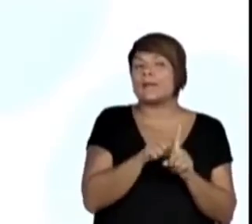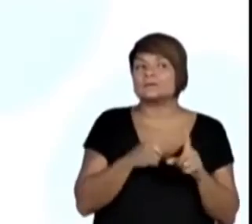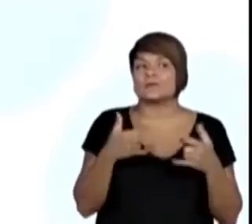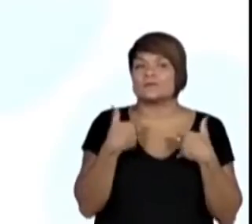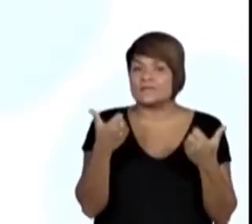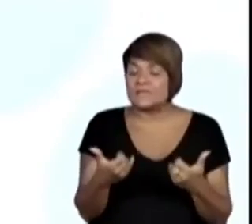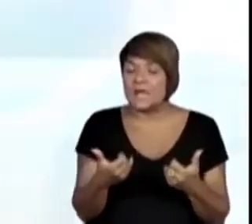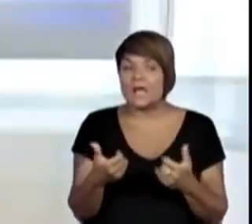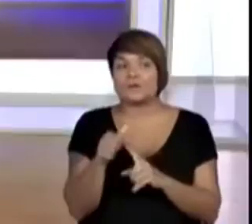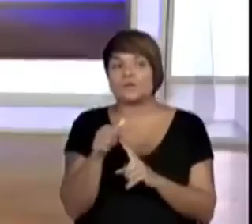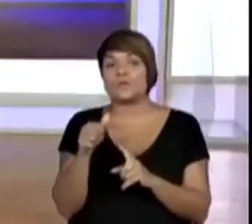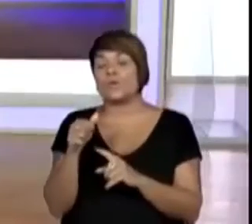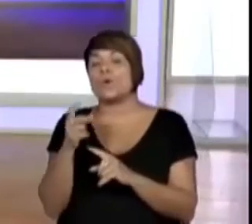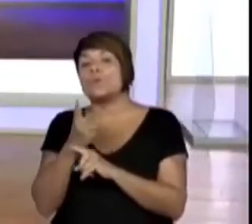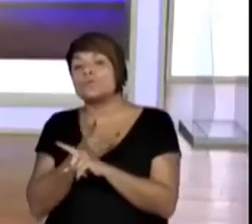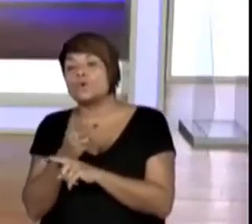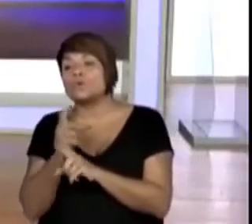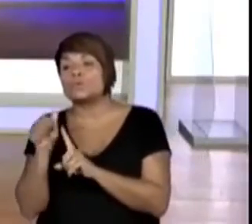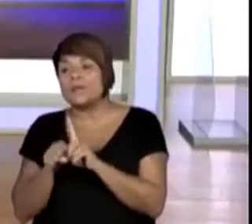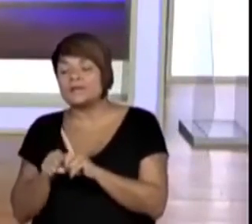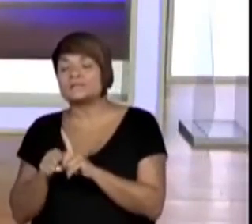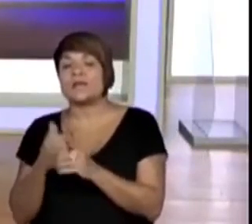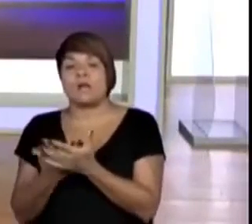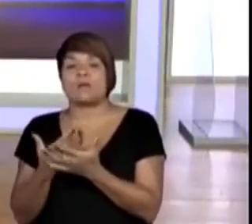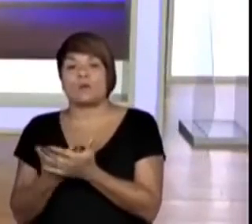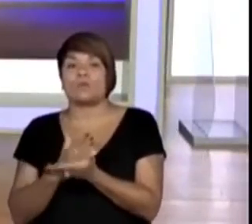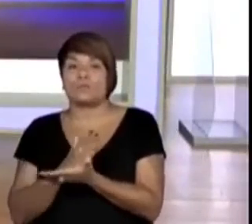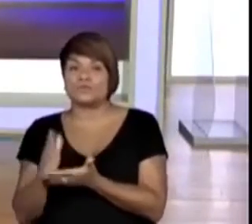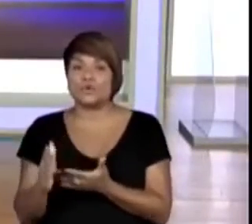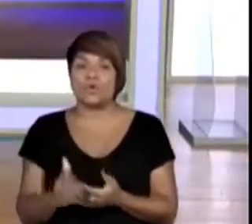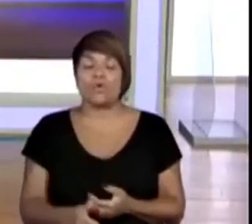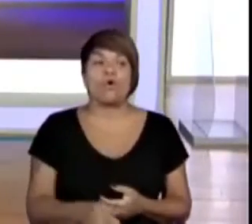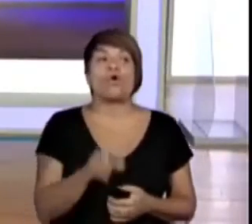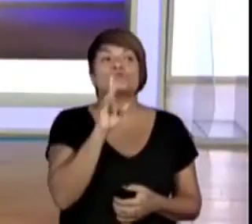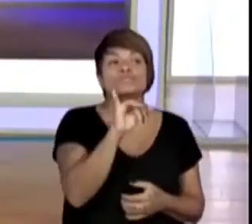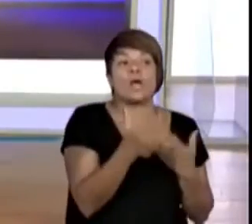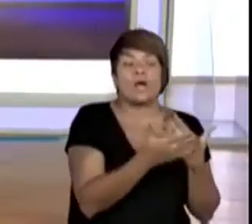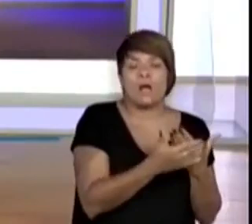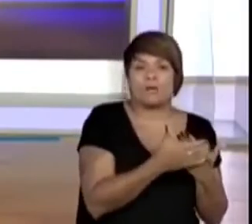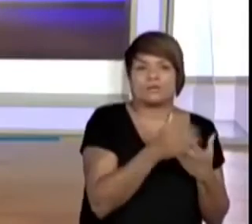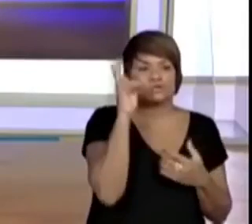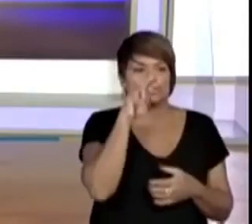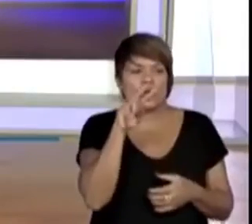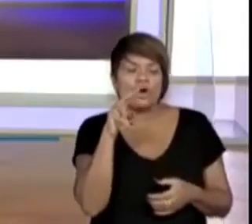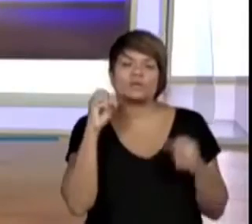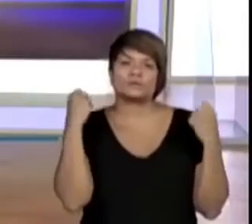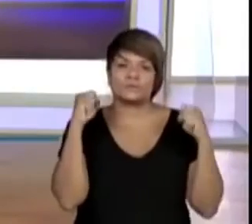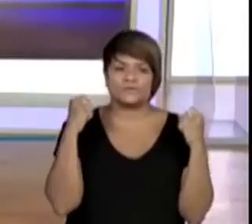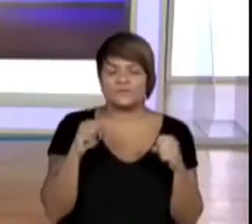aulas começaram, conta aí os dias que vocês vão ter aula de matemática, ou história, ou